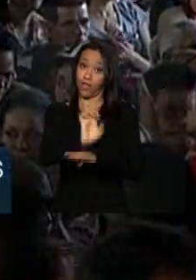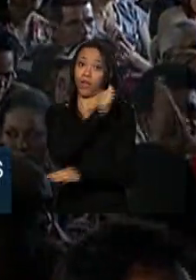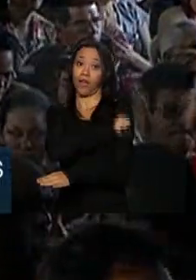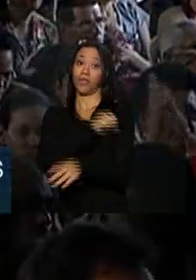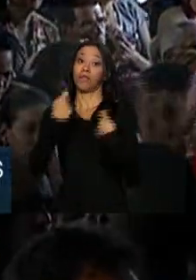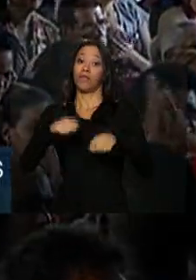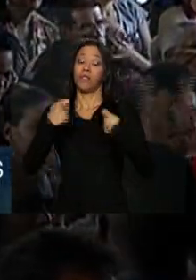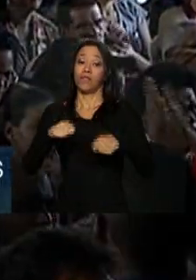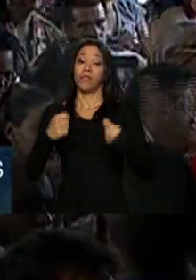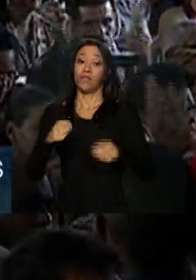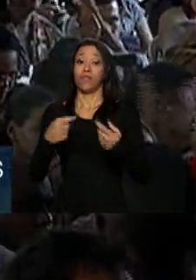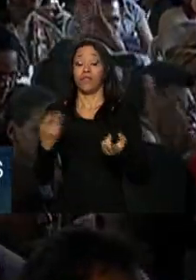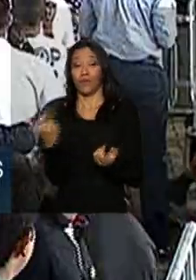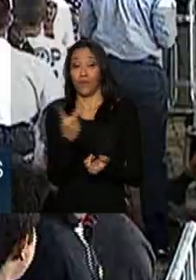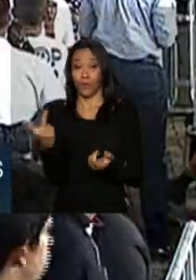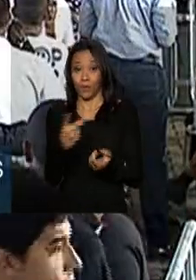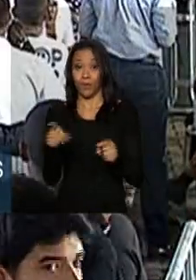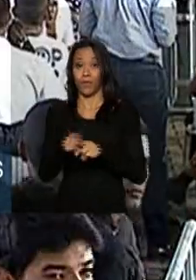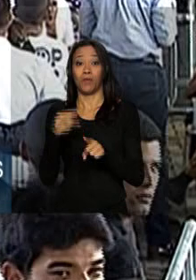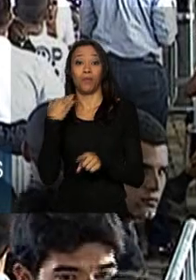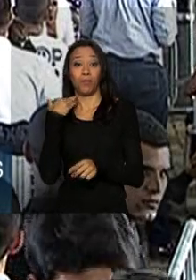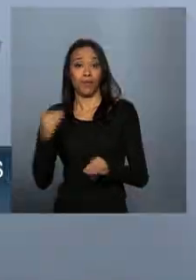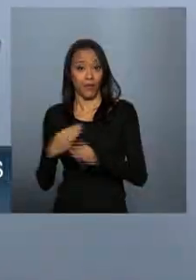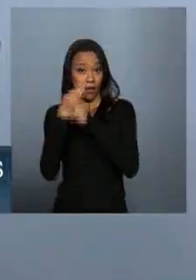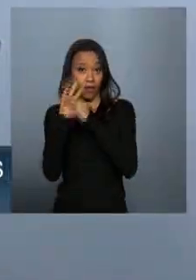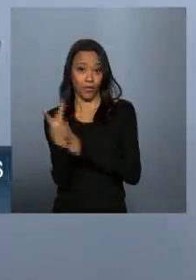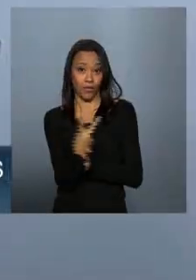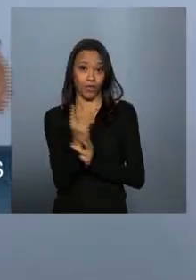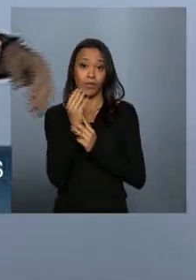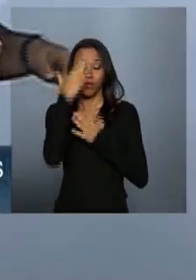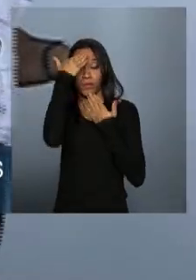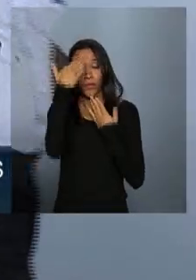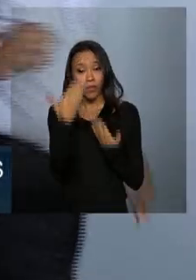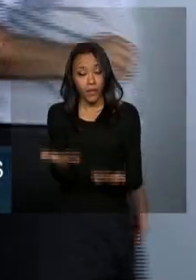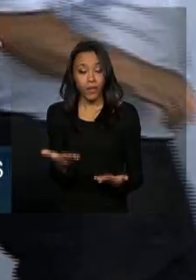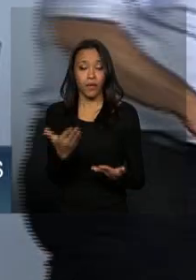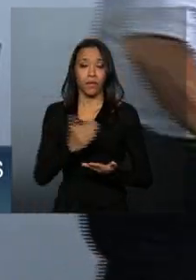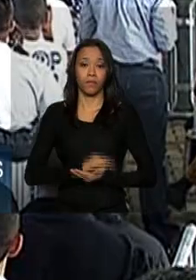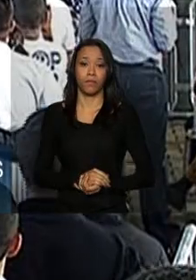das Cidades e da Caixa Econômica Federal. Muito obrigado.